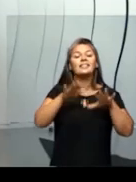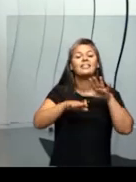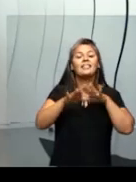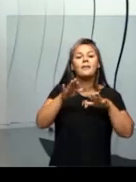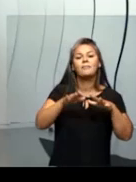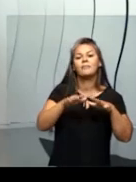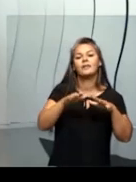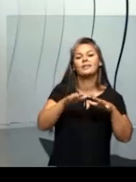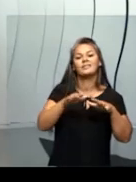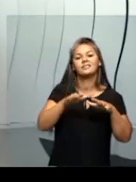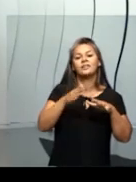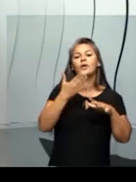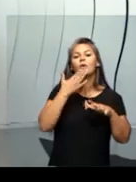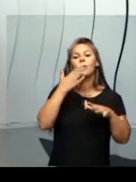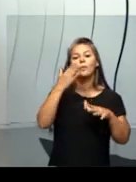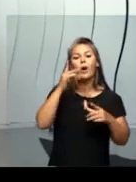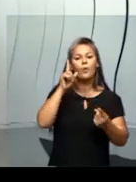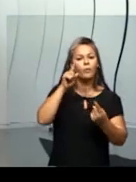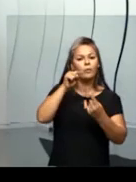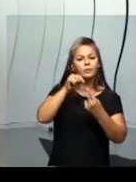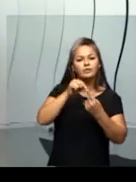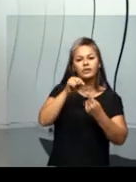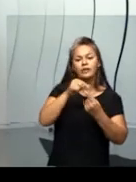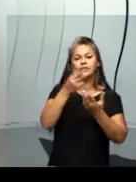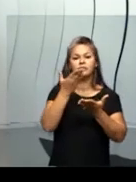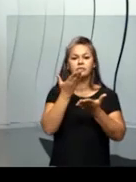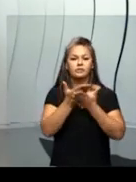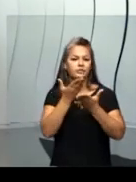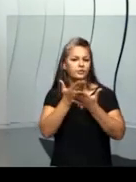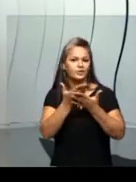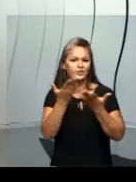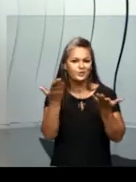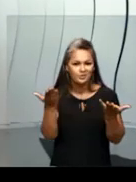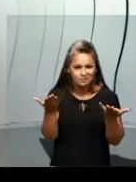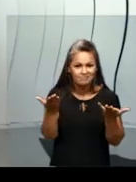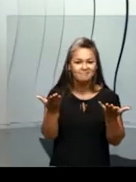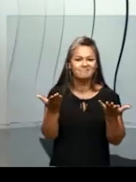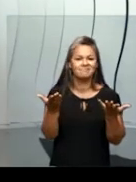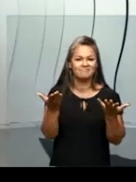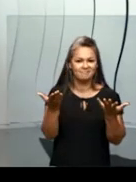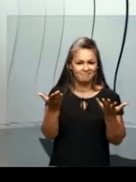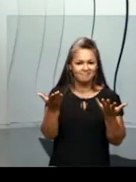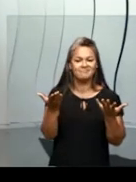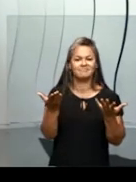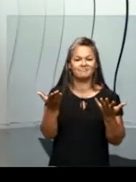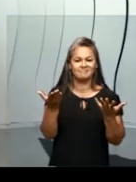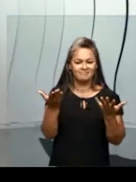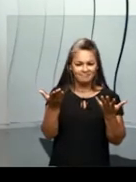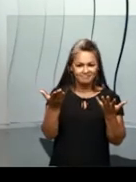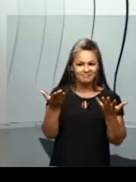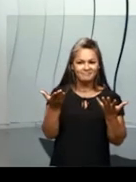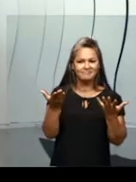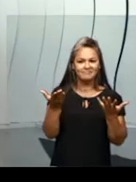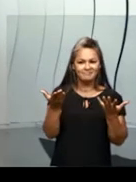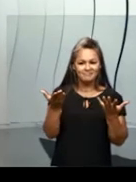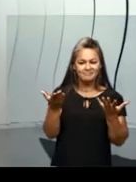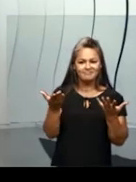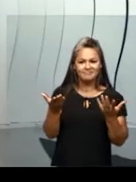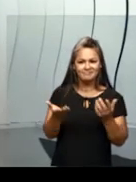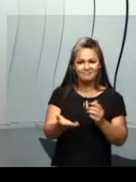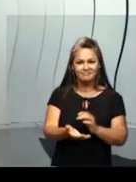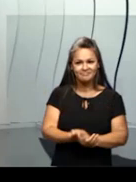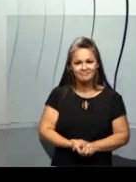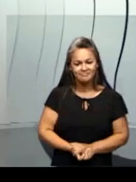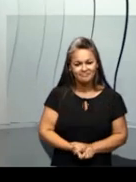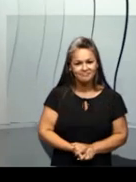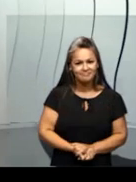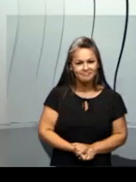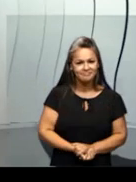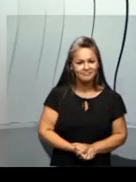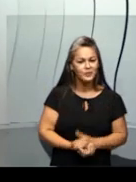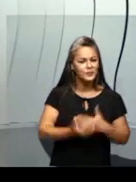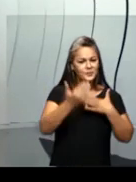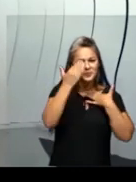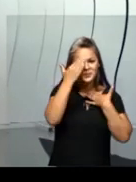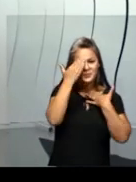for necessário para fazer alguns estudos sobre, né, a região, o espaço geográfico, tá?